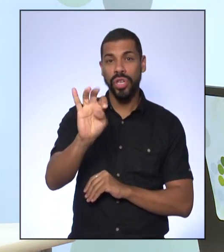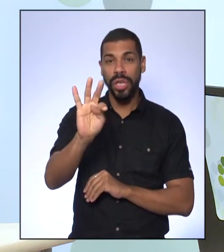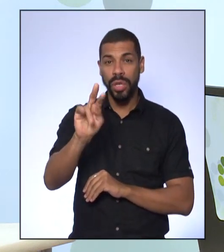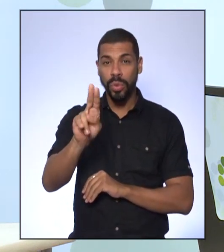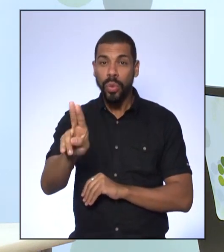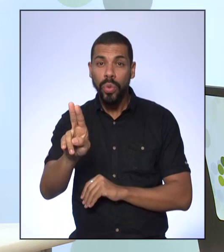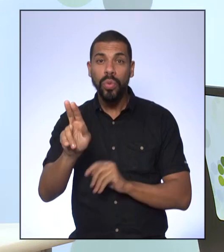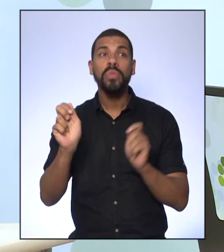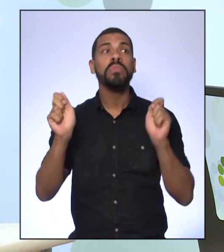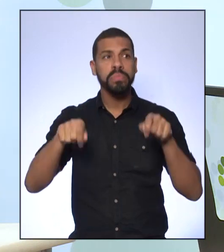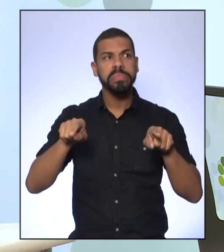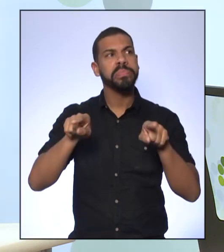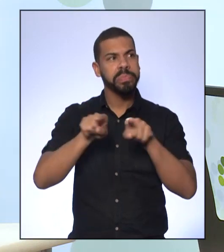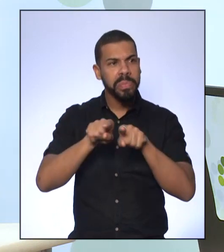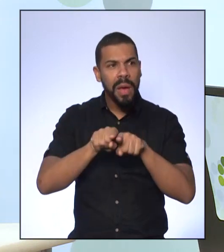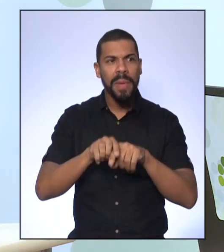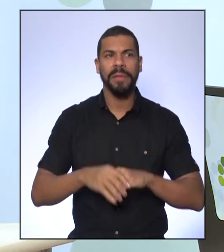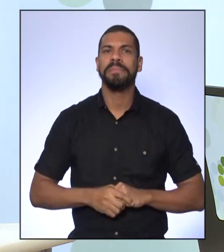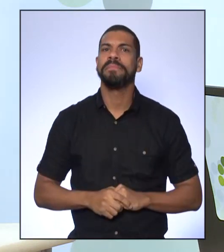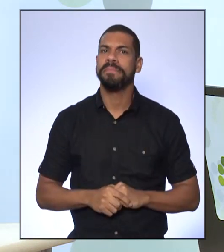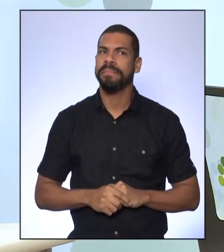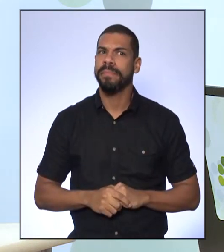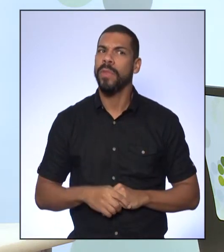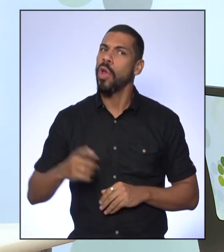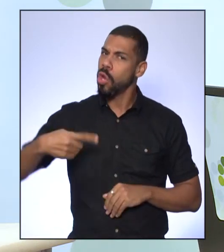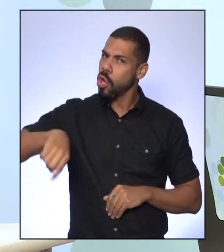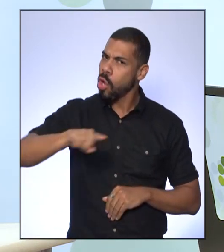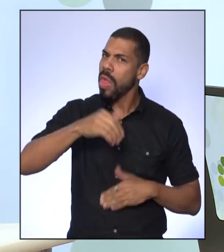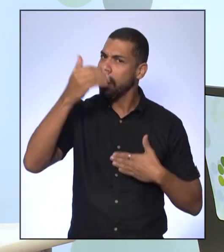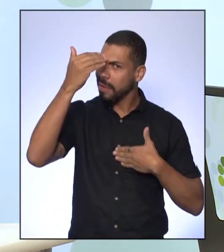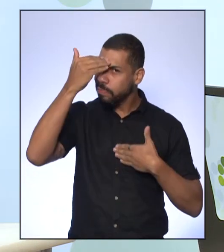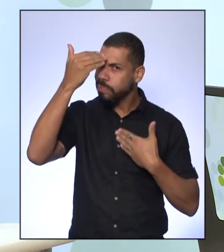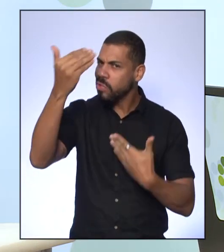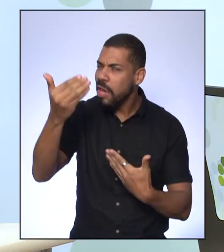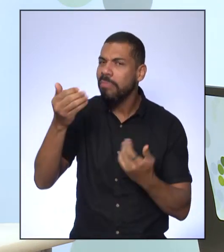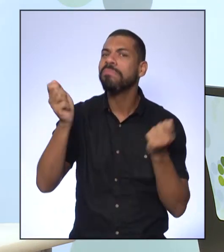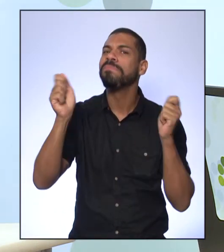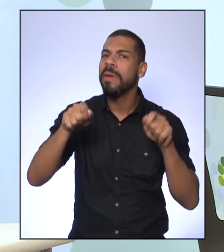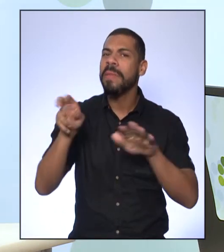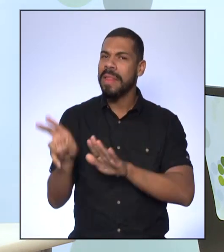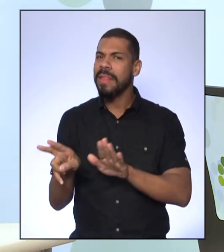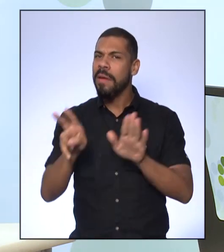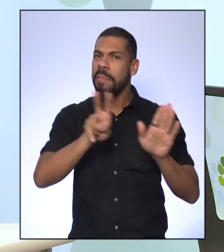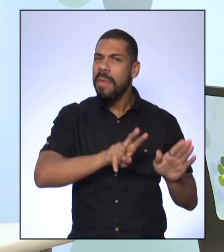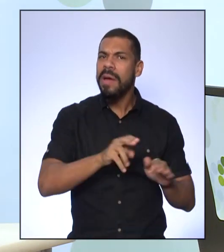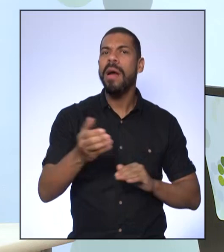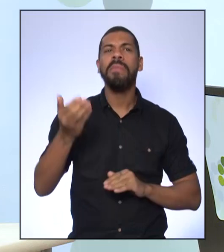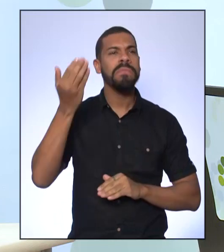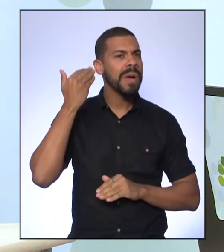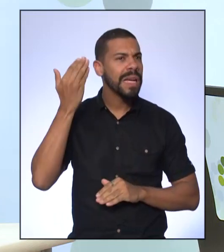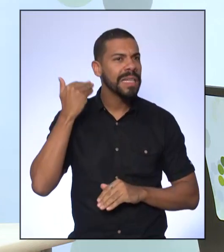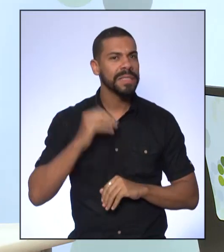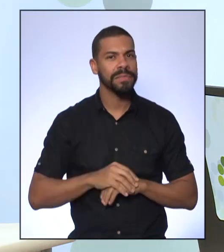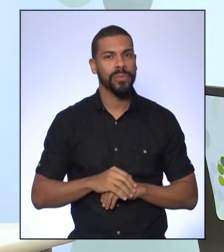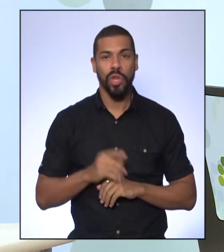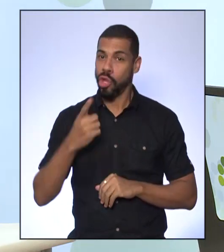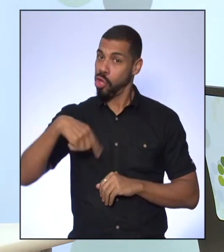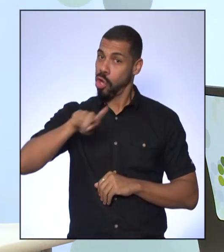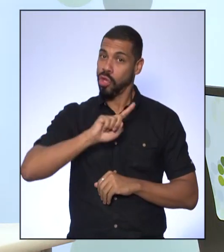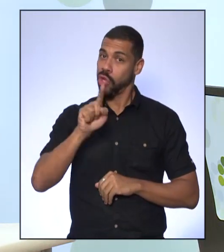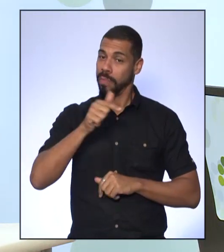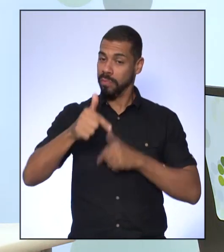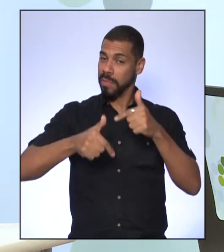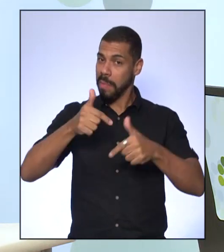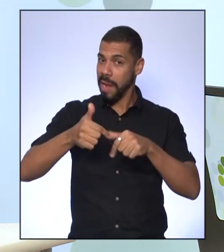né? Então a gente agradece aí. Como eu falei na semana passada, a gente não é youtuber, né? A gente